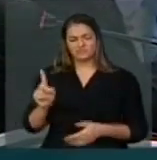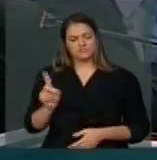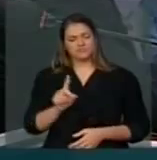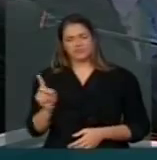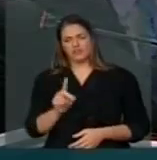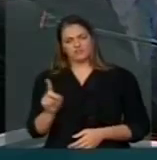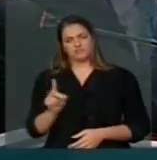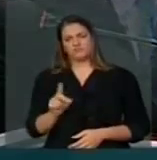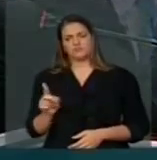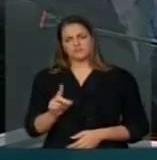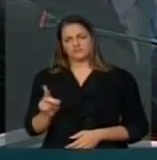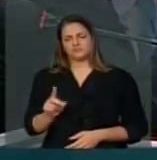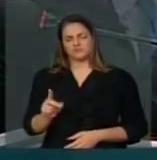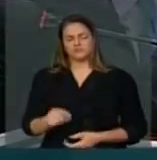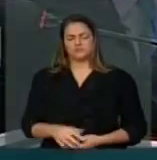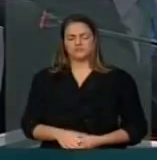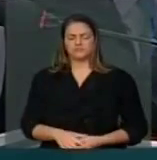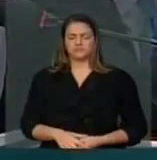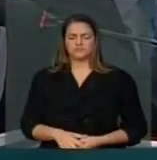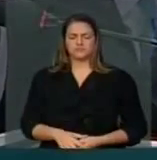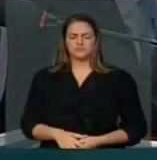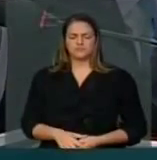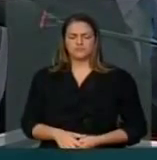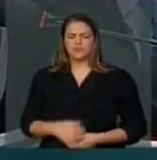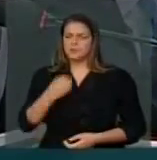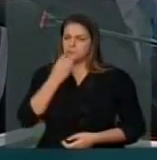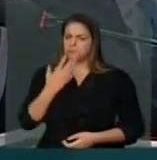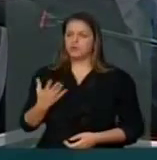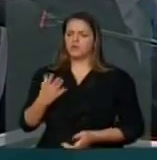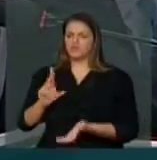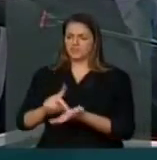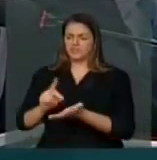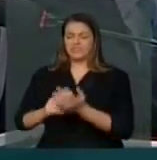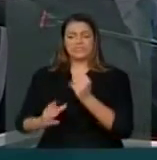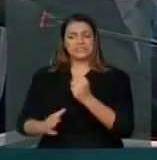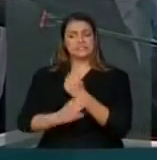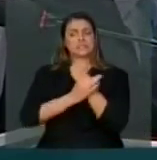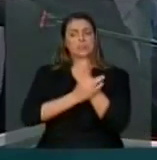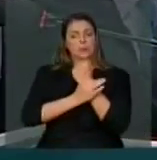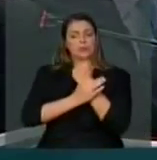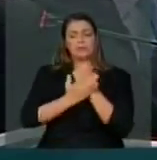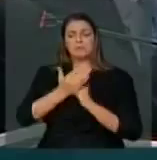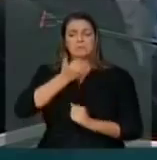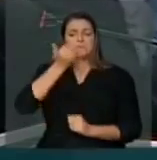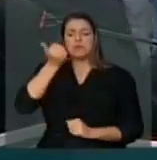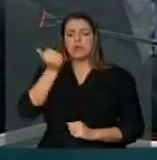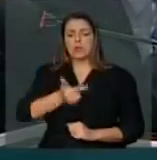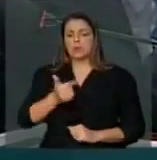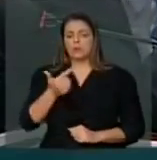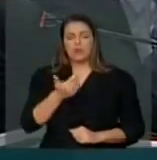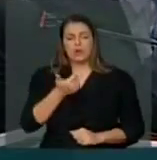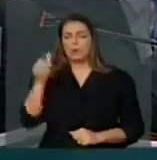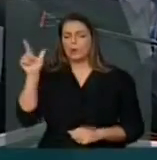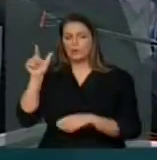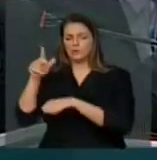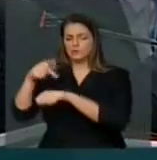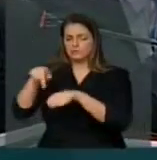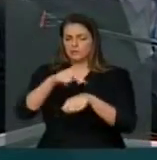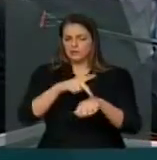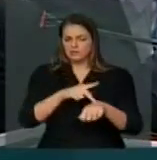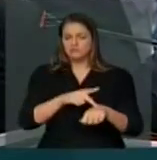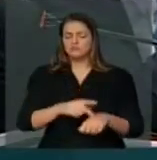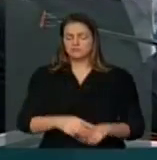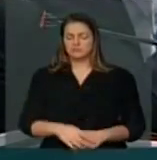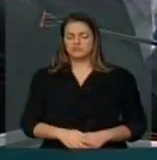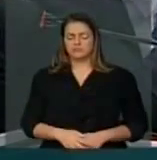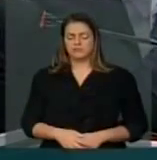algumas padrões, do padrão internacional de alguns bancos de desenvolvimento muito conceituados